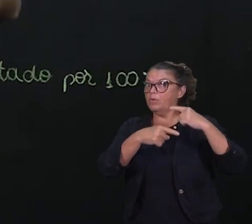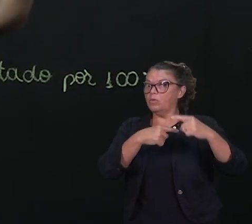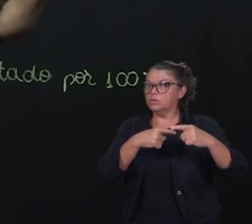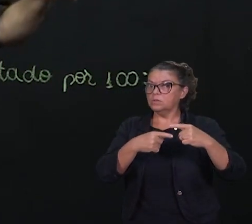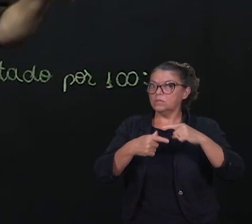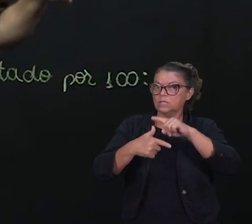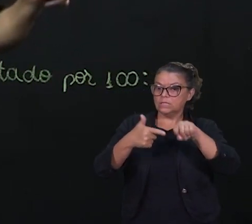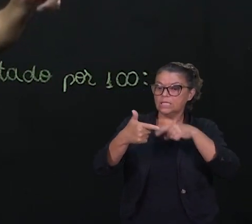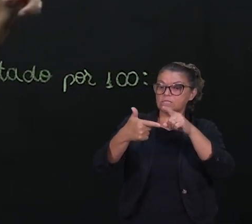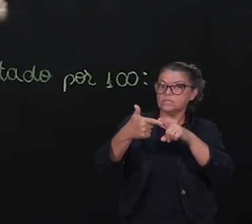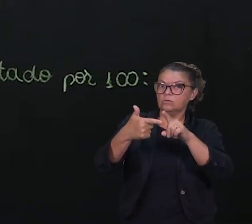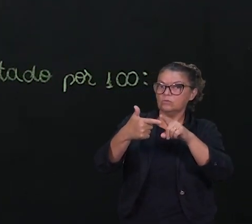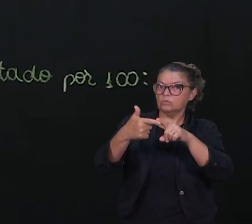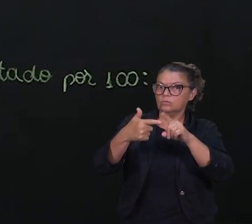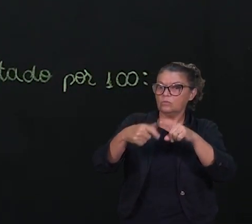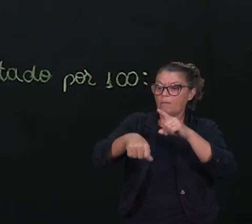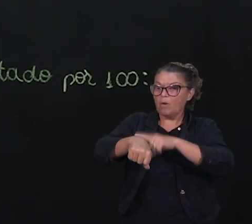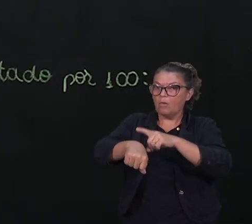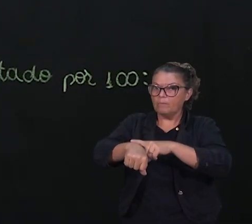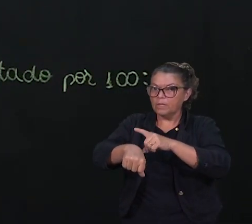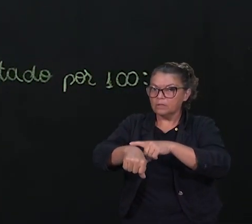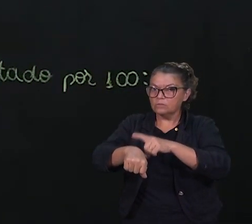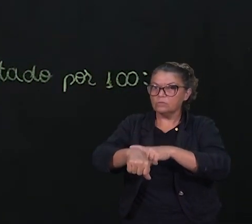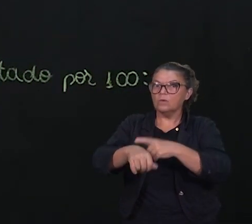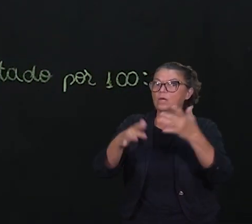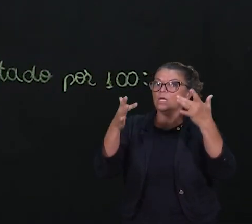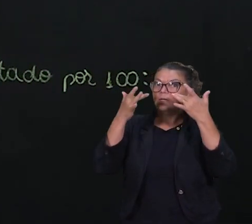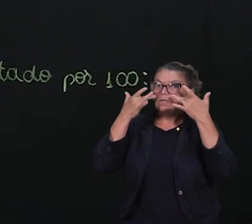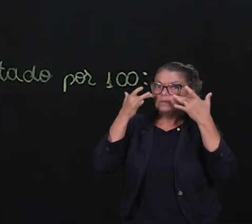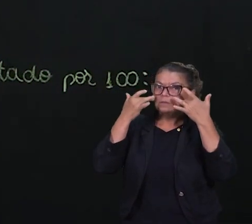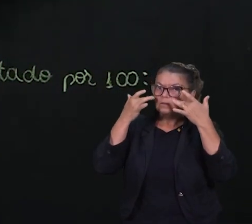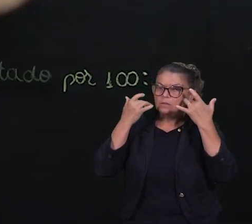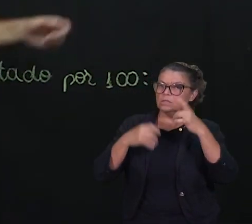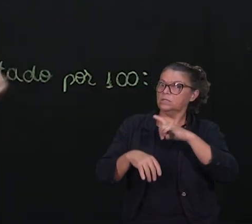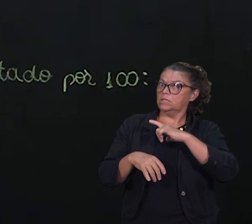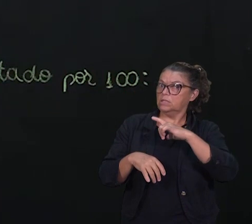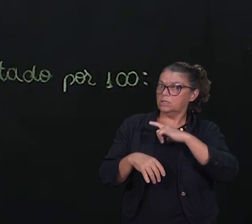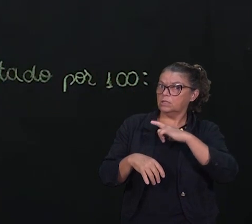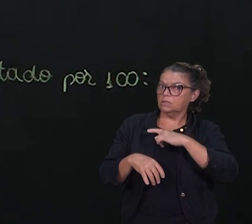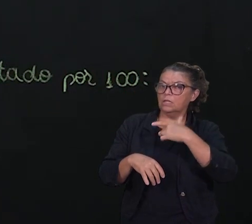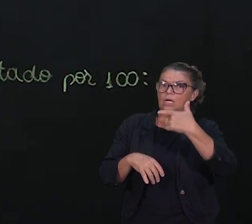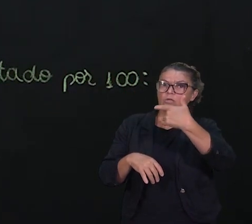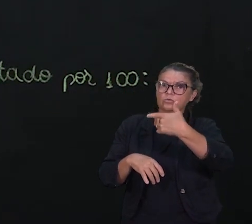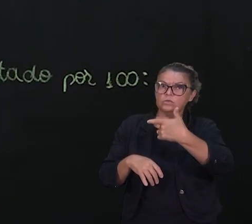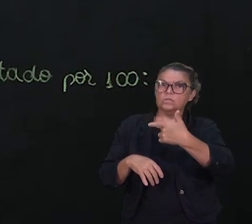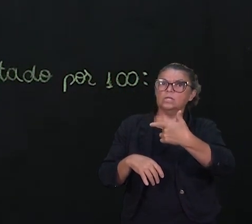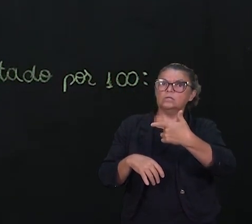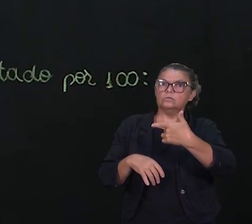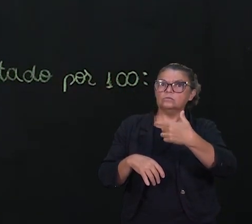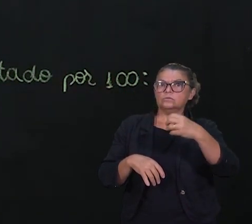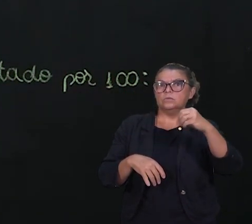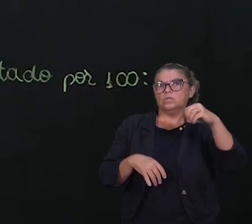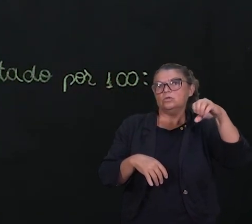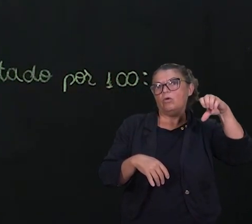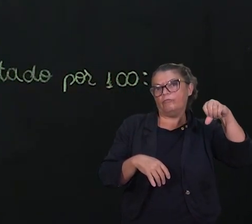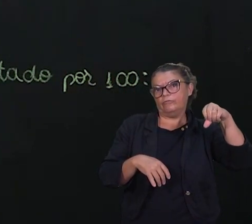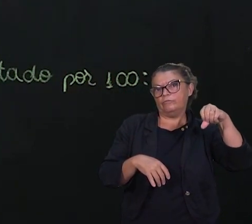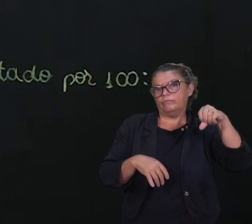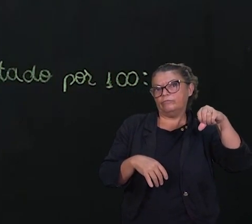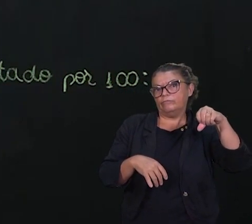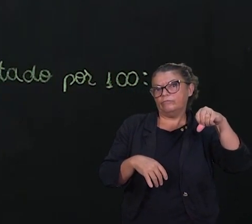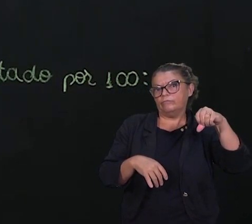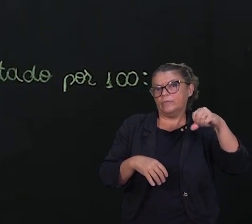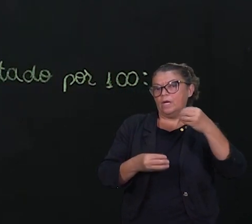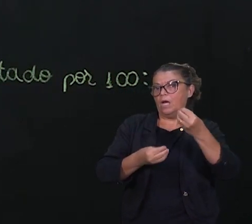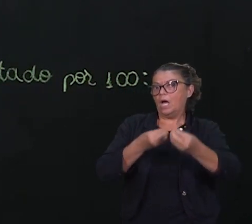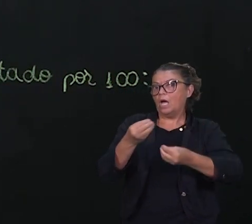Depois, na segunda peça, na próxima encenação, na verdade, já tinha apenas 209 pessoas.